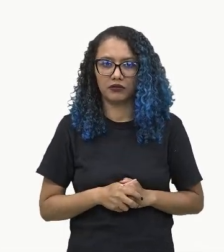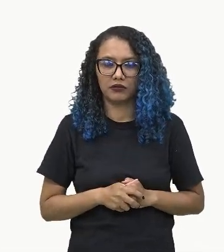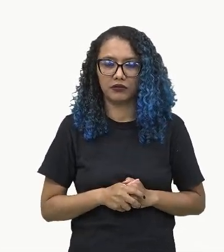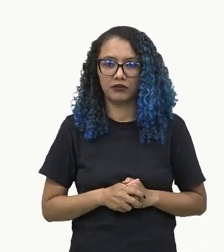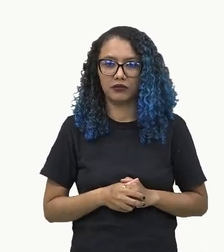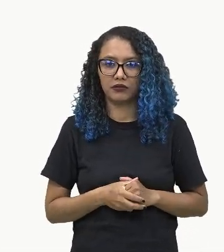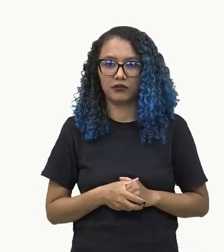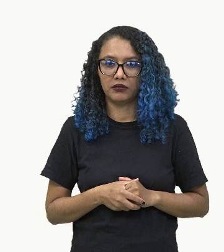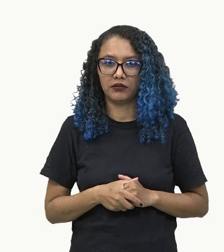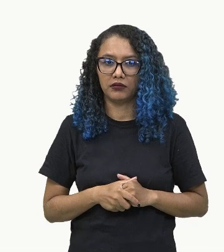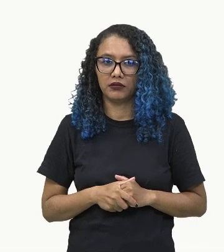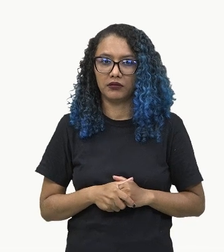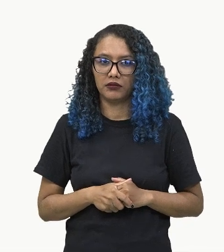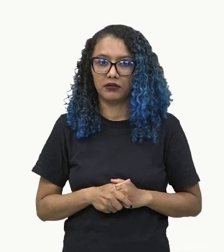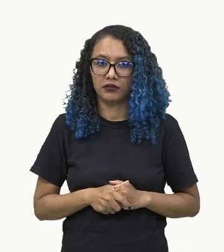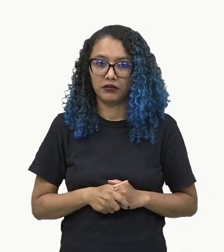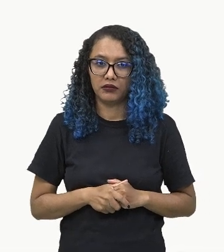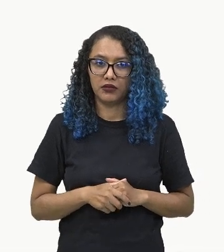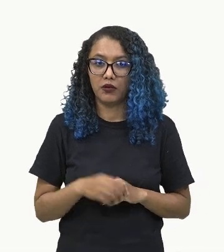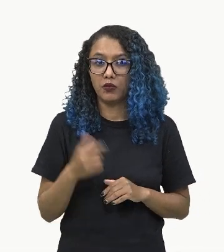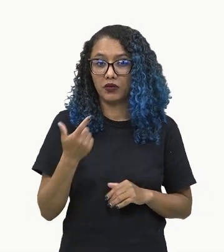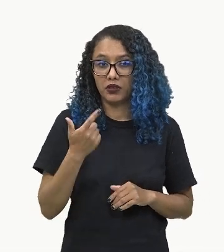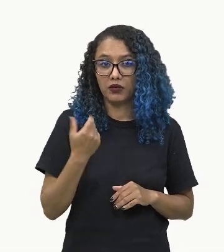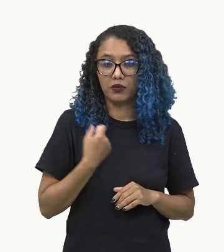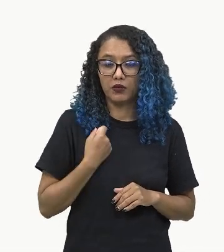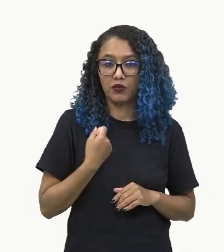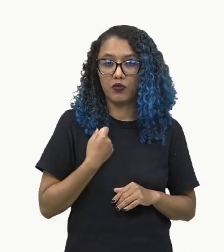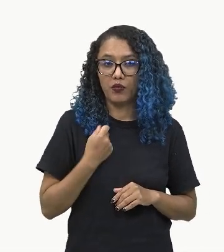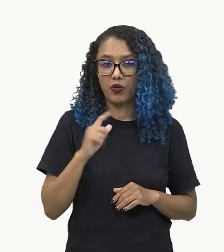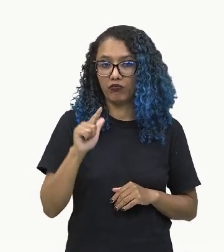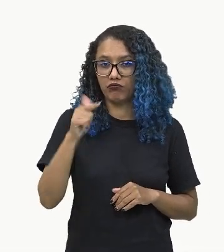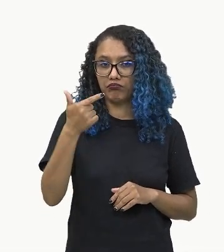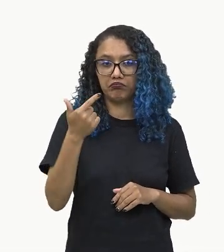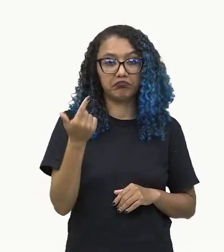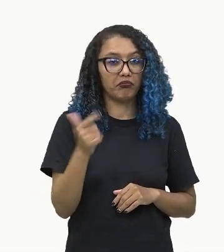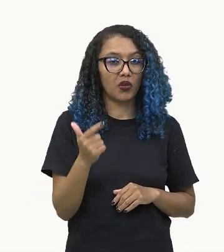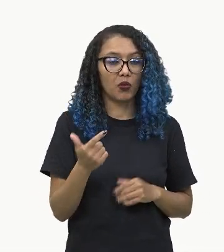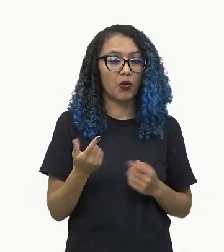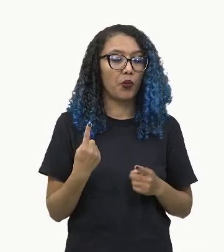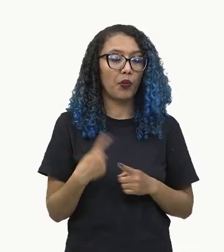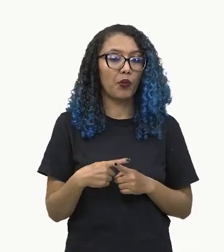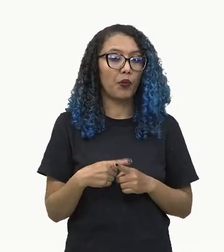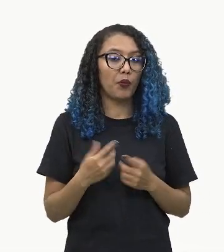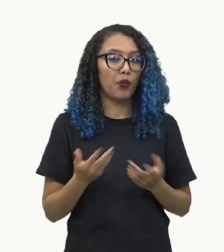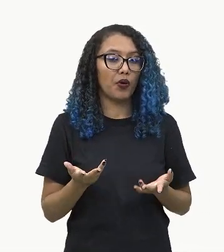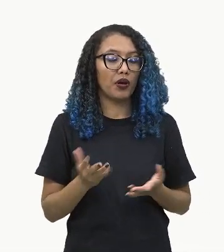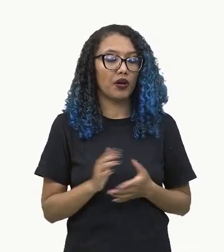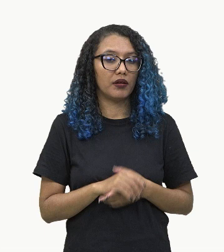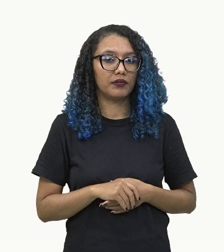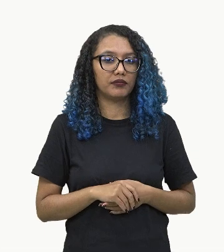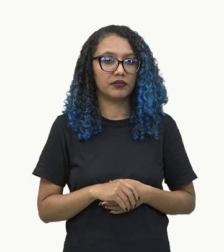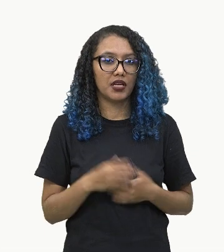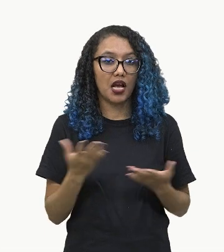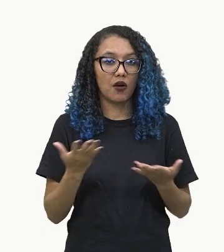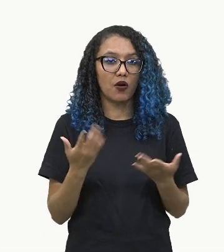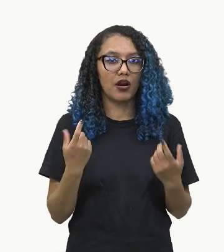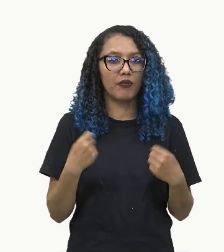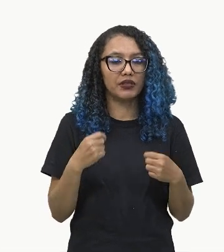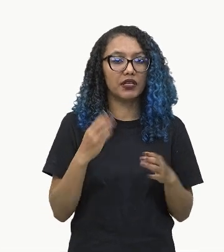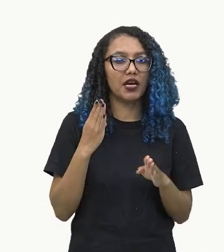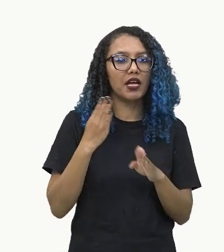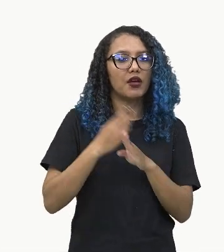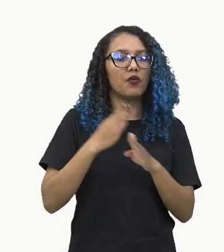deixar o segundo termo ao quadrado. Por quê? Porque aí a gente vai primeiro